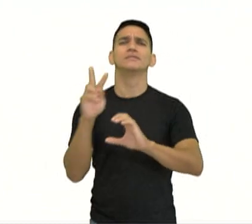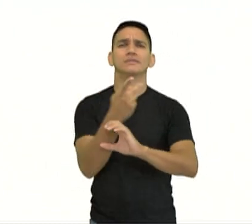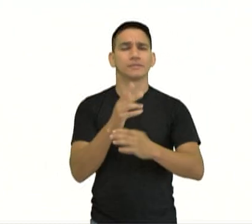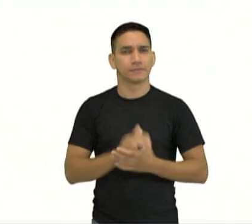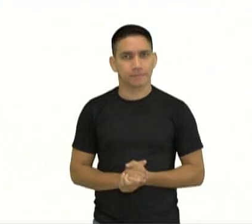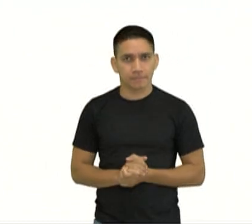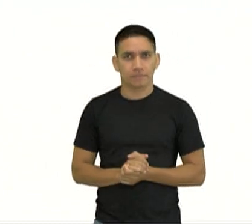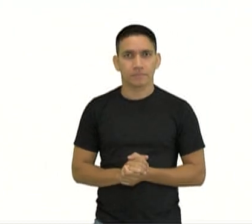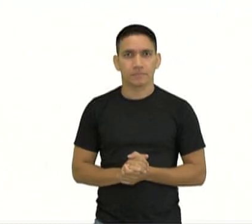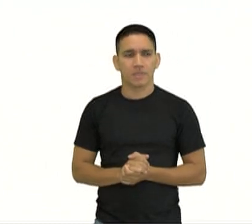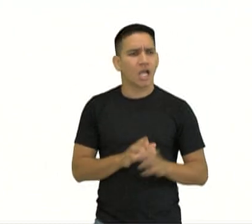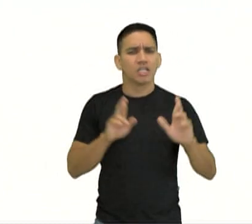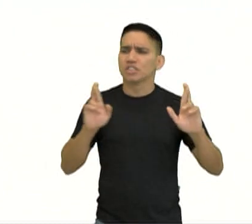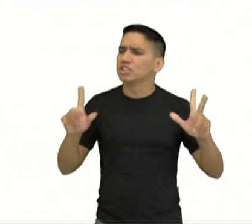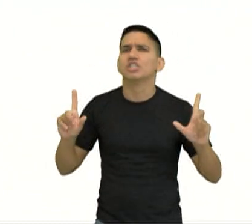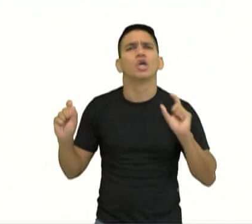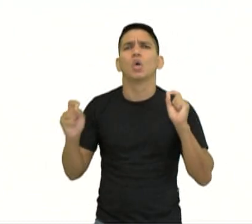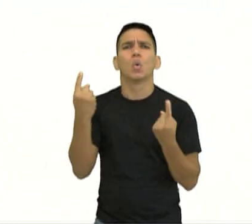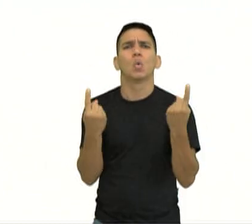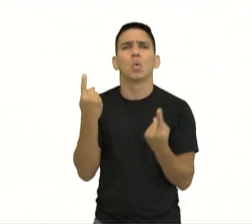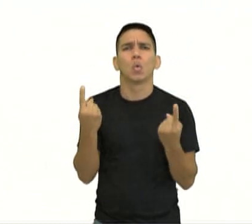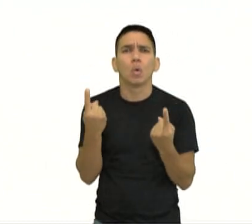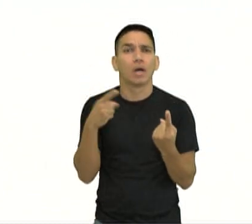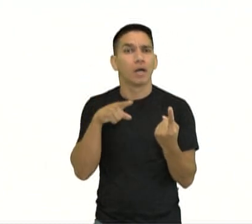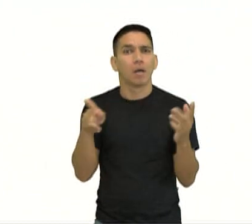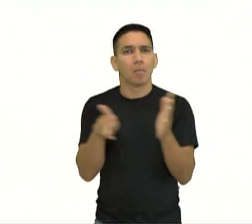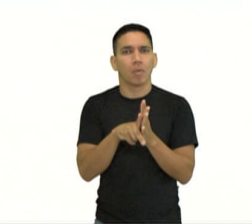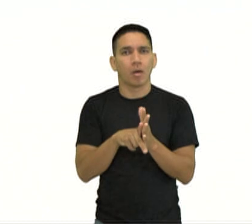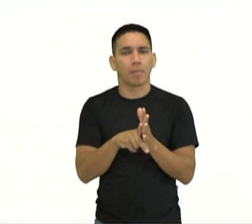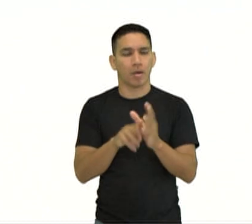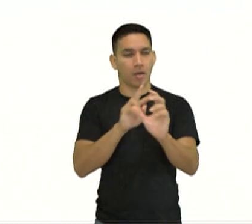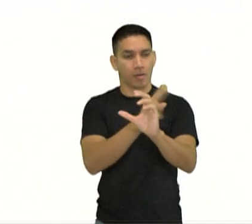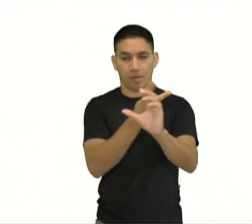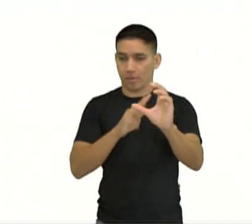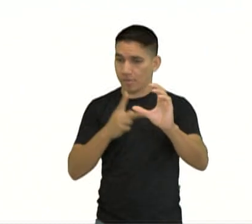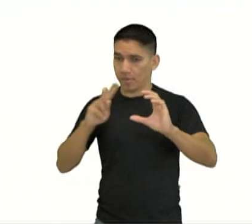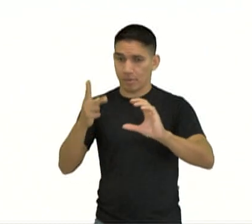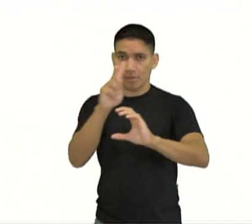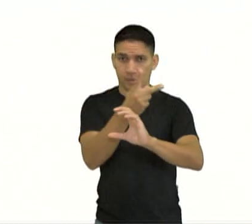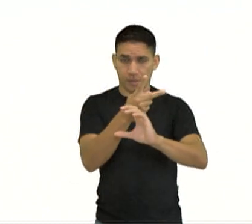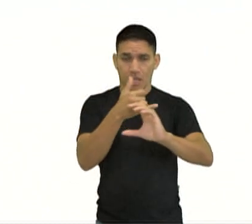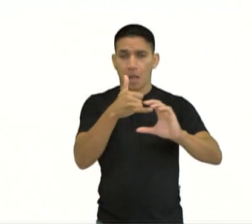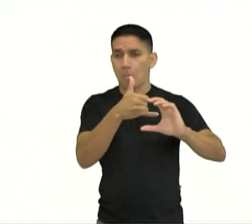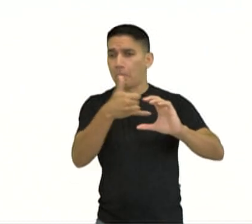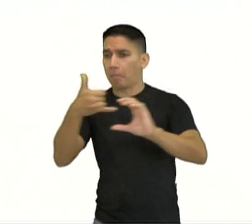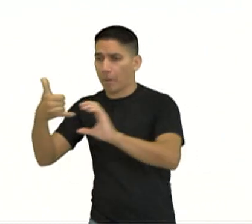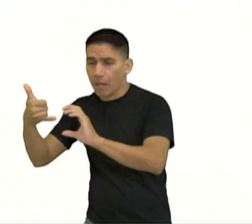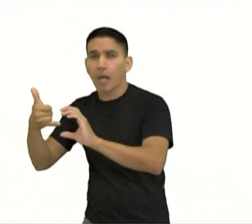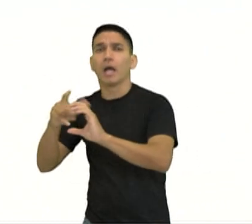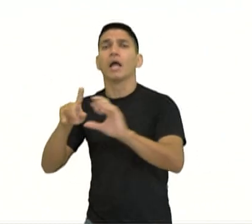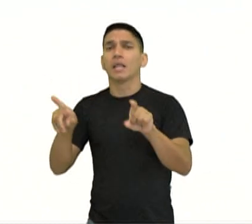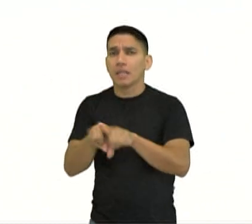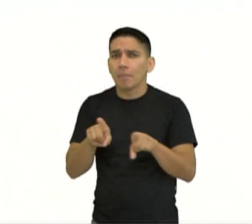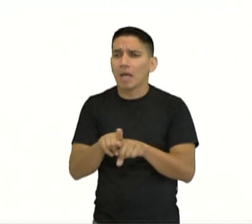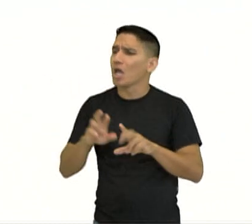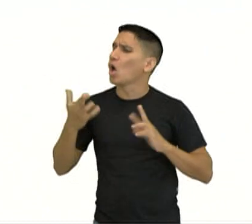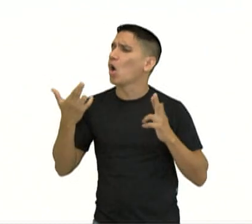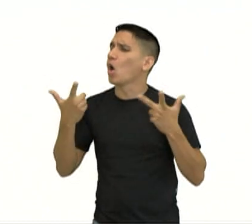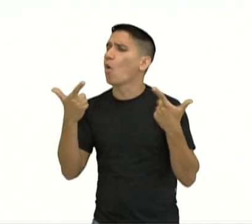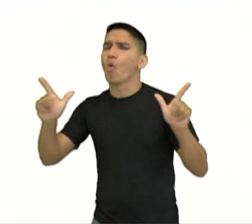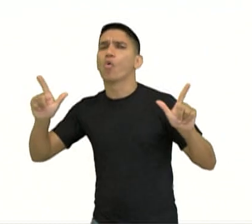Qual a diferença entre um hidrocarboneto de cadeia normal e um hidrocarboneto de cadeia